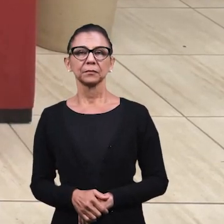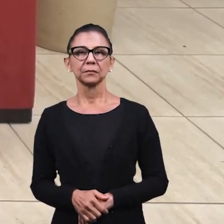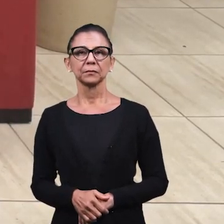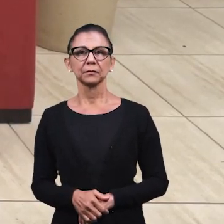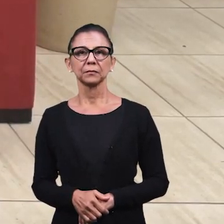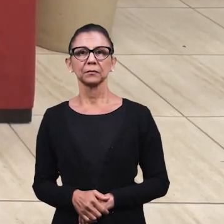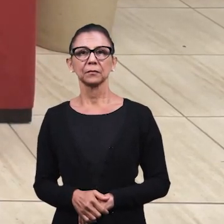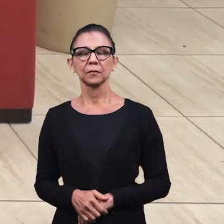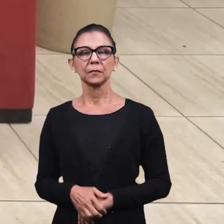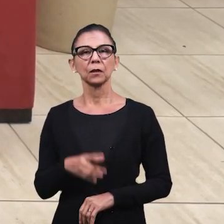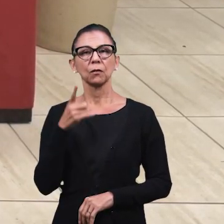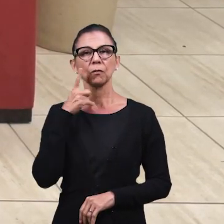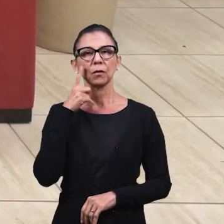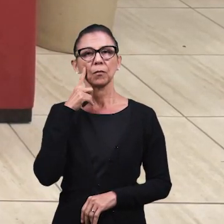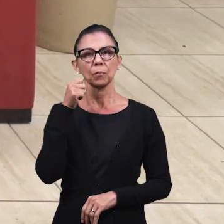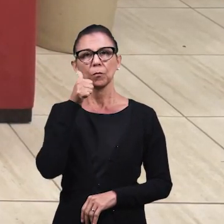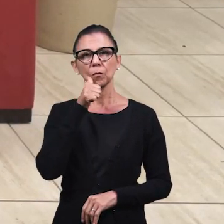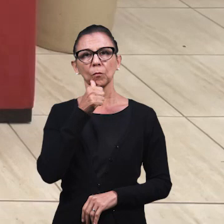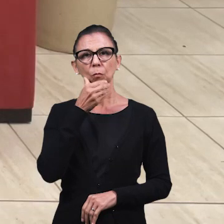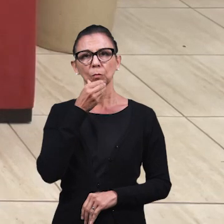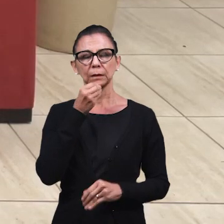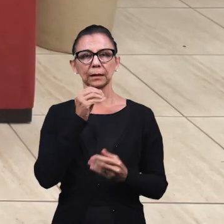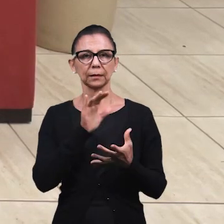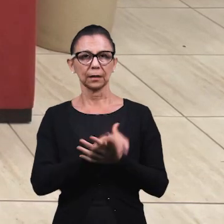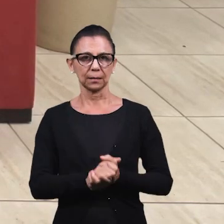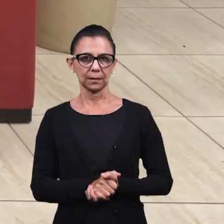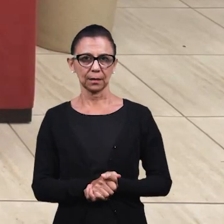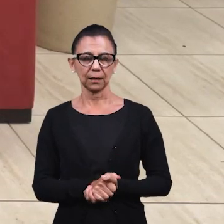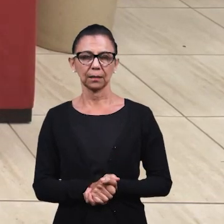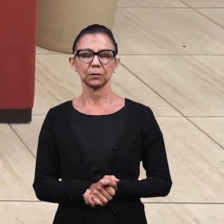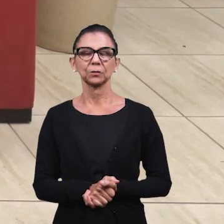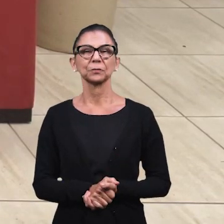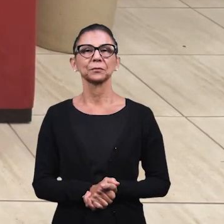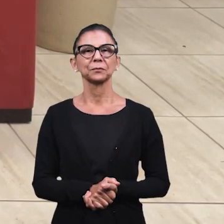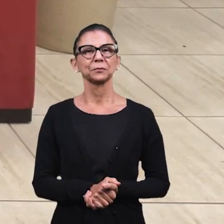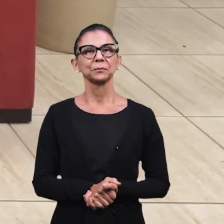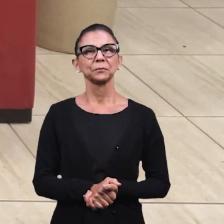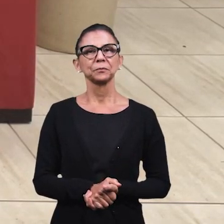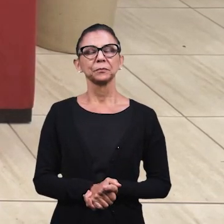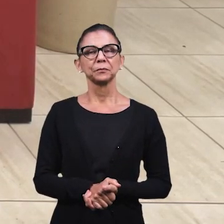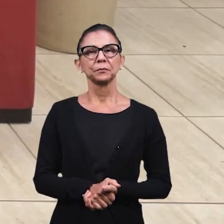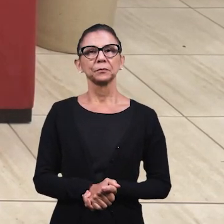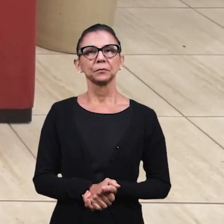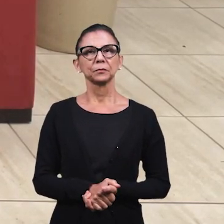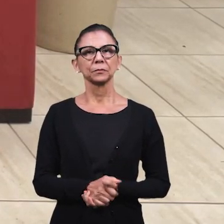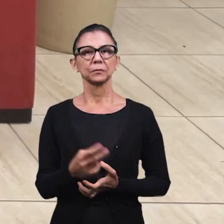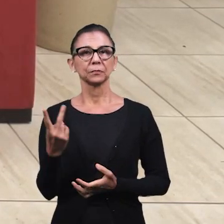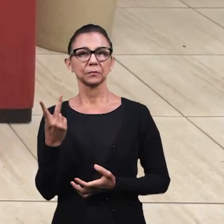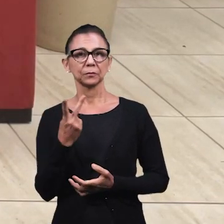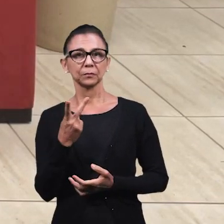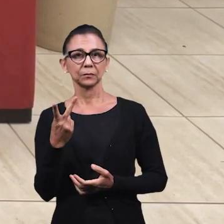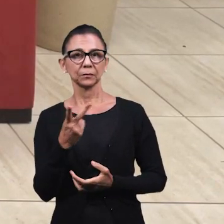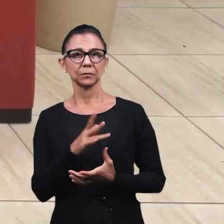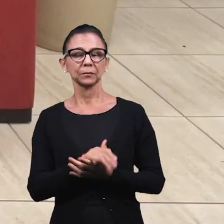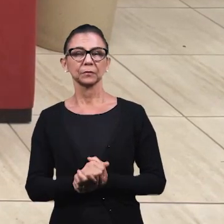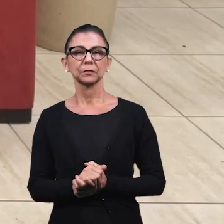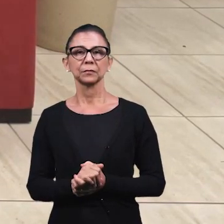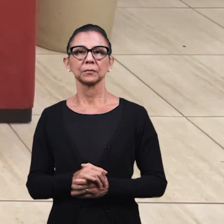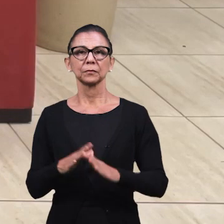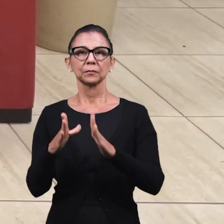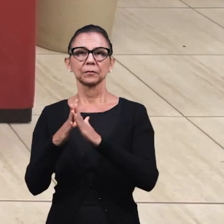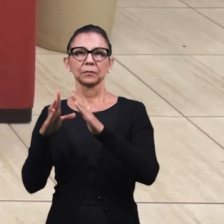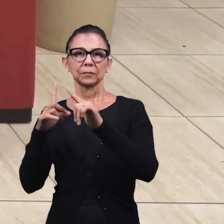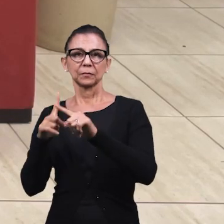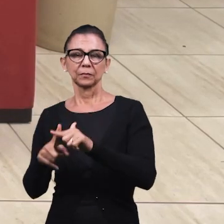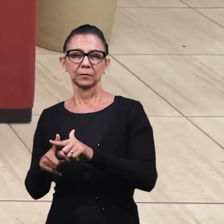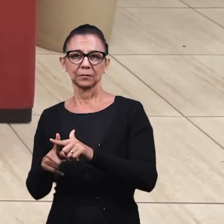temos agora conosco um casal muito querido, é o Anderson Braga e sua esposa Juliane Previtali. Os dois são da igreja